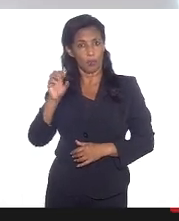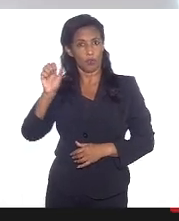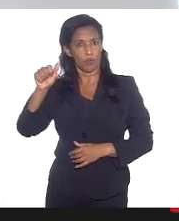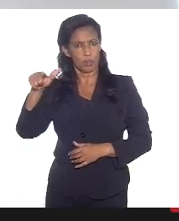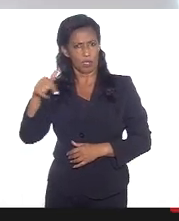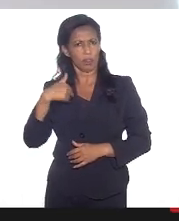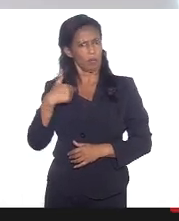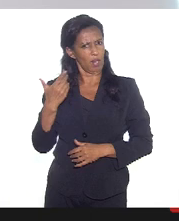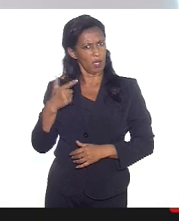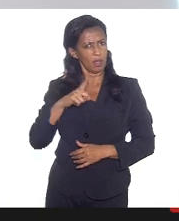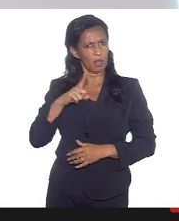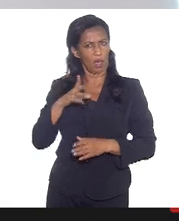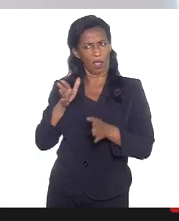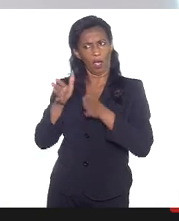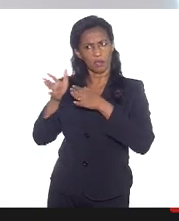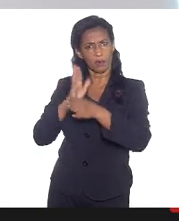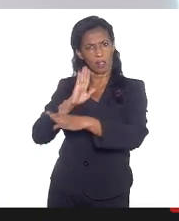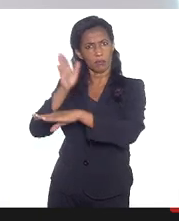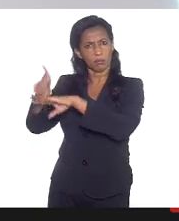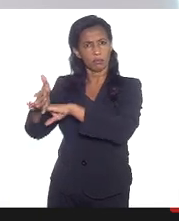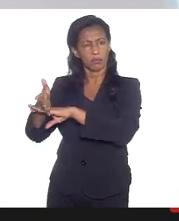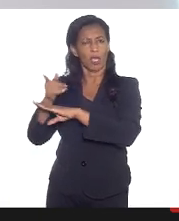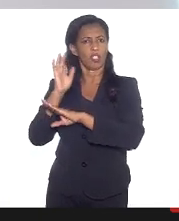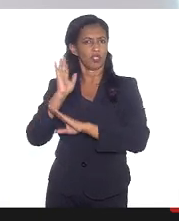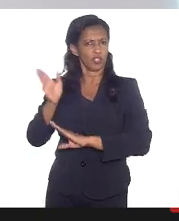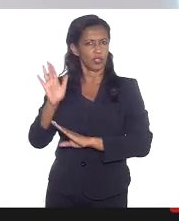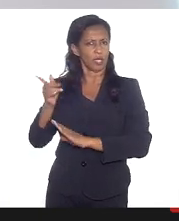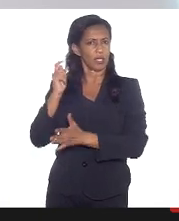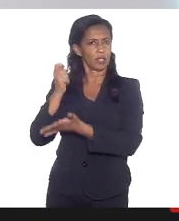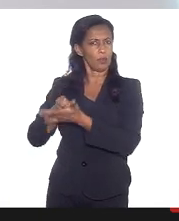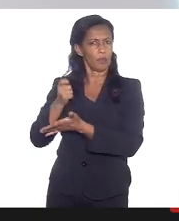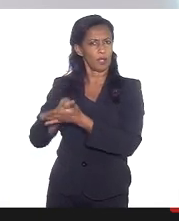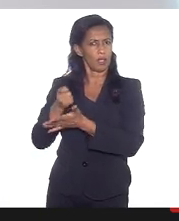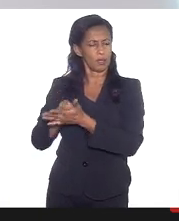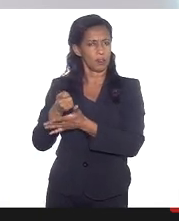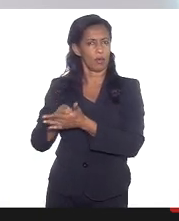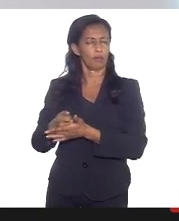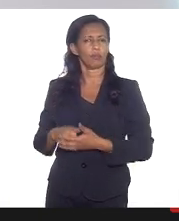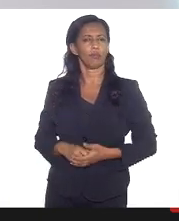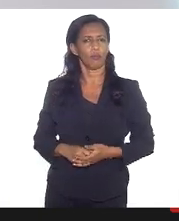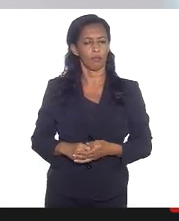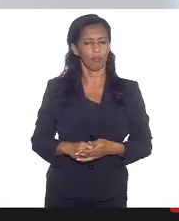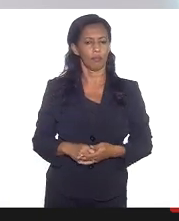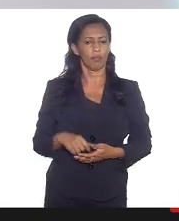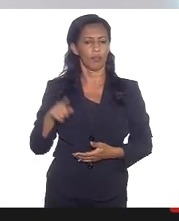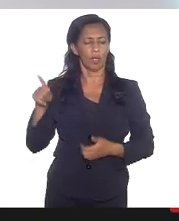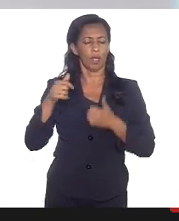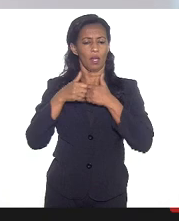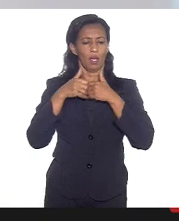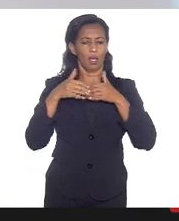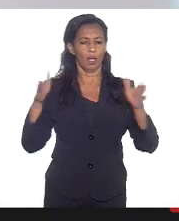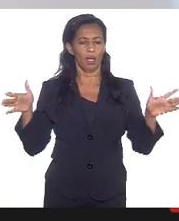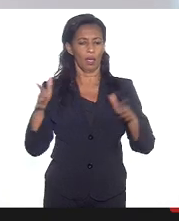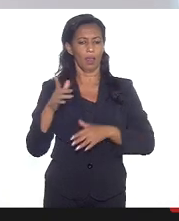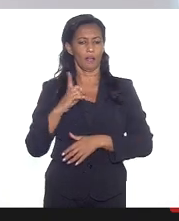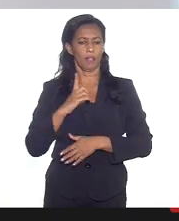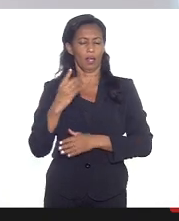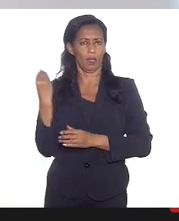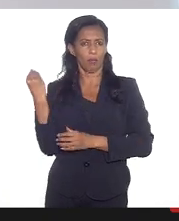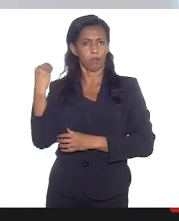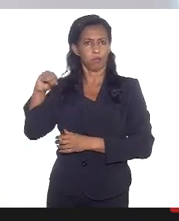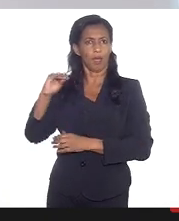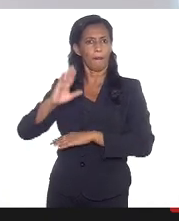pleno acesso a eles. O que a gente está investindo muito tempo é nessa obrigação acessória, que ela abre, né? Ela joga